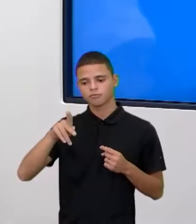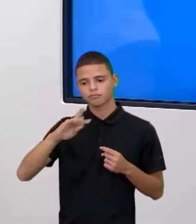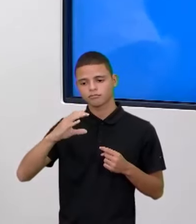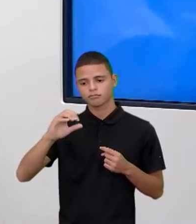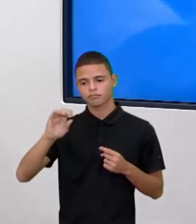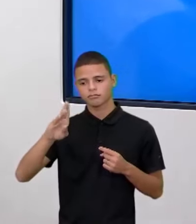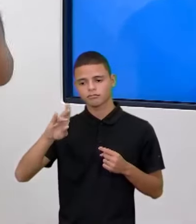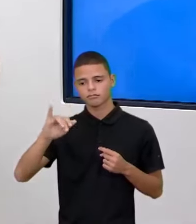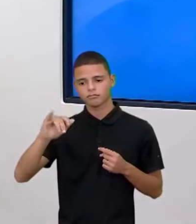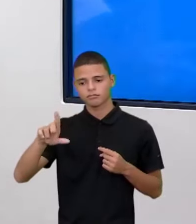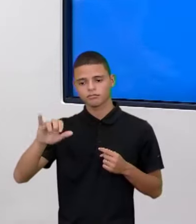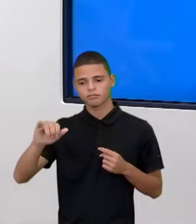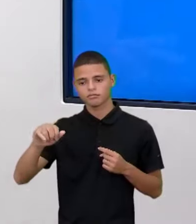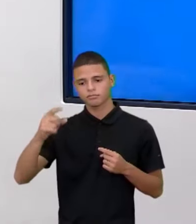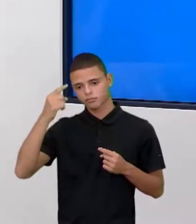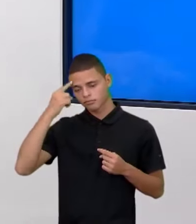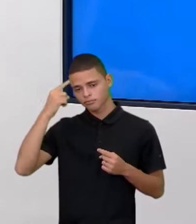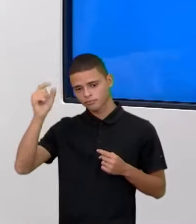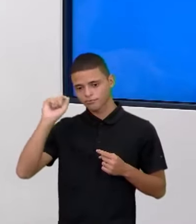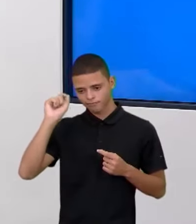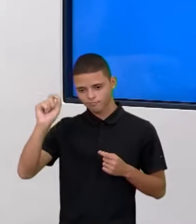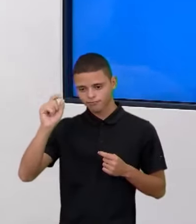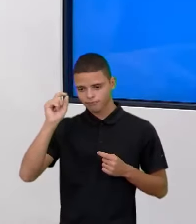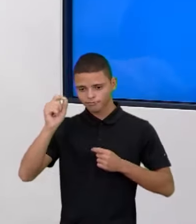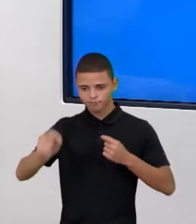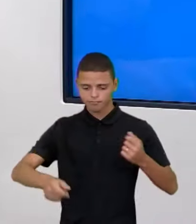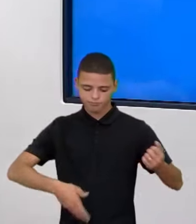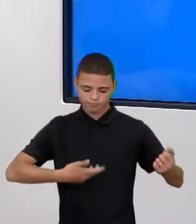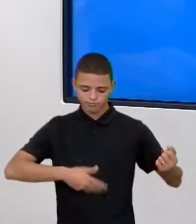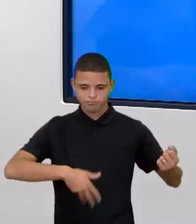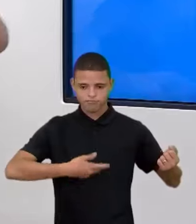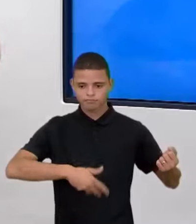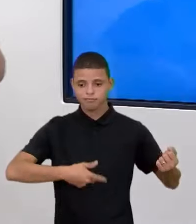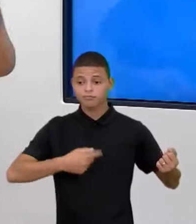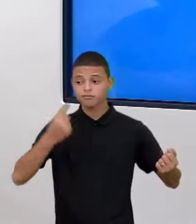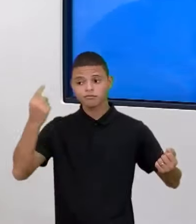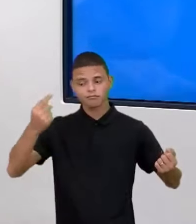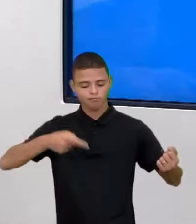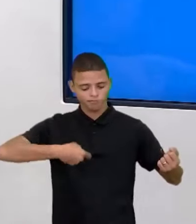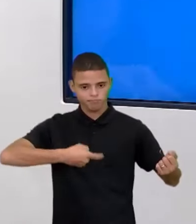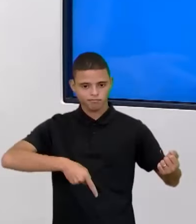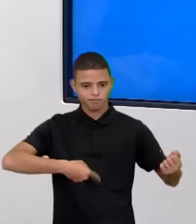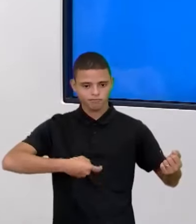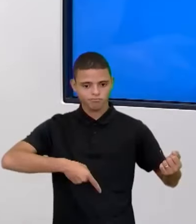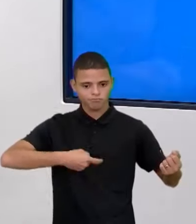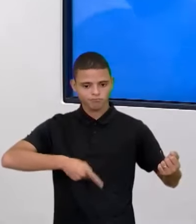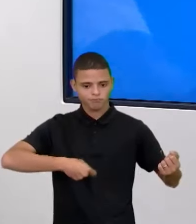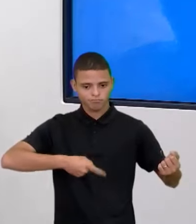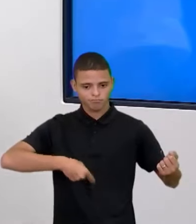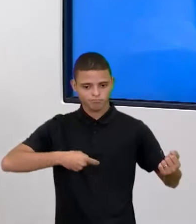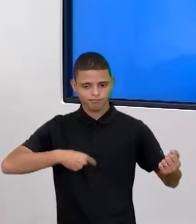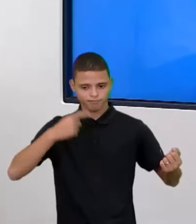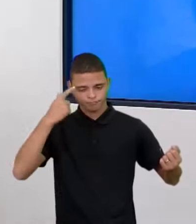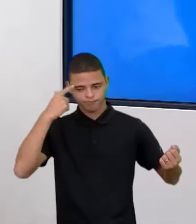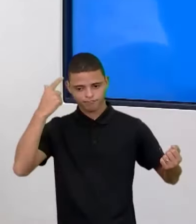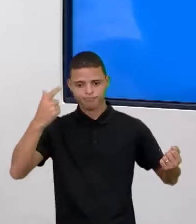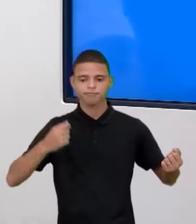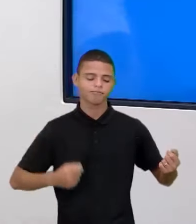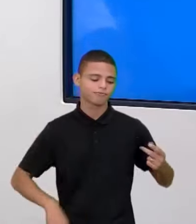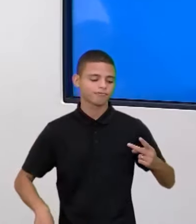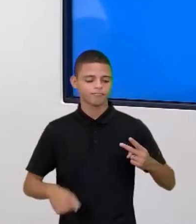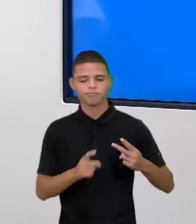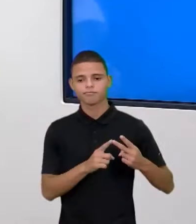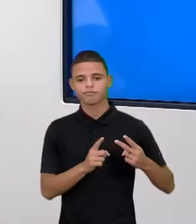a gente tem que pensar no contrabaixo, aquele contrabaixo de orquestra, só que tocado com o dedo, a pessoa em pé. Tum, tum, tum, tum, tum. Nós temos